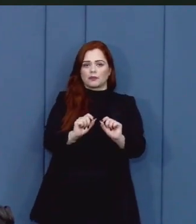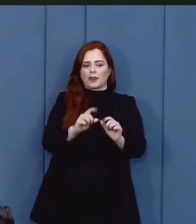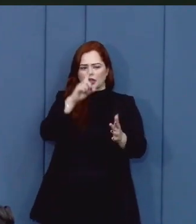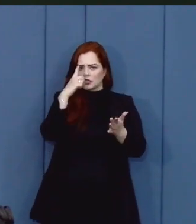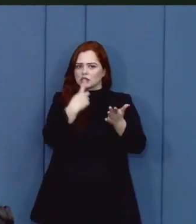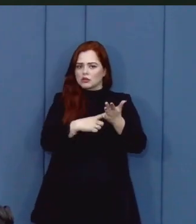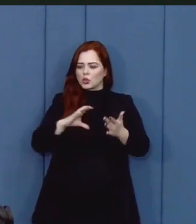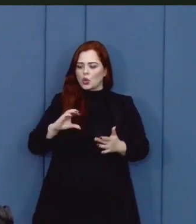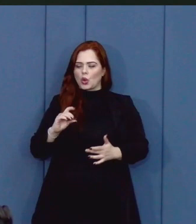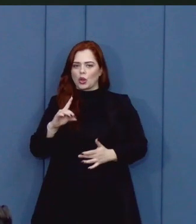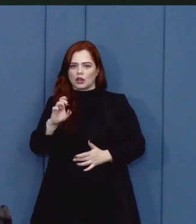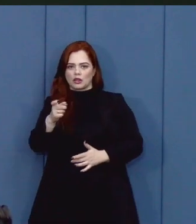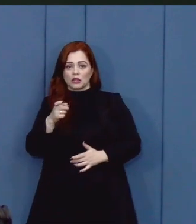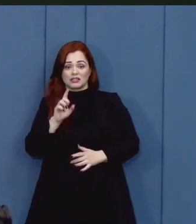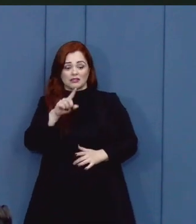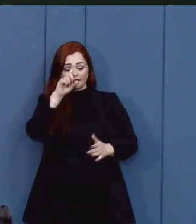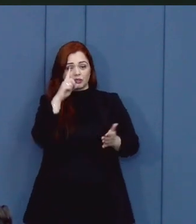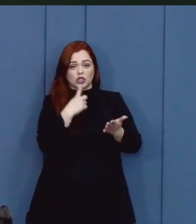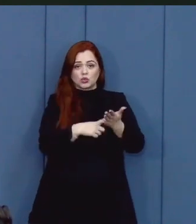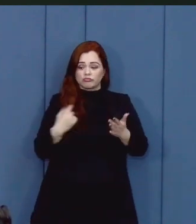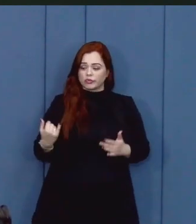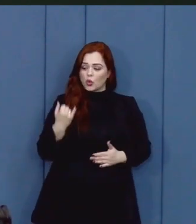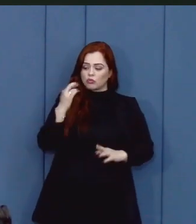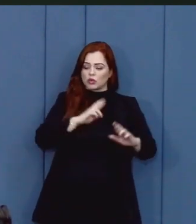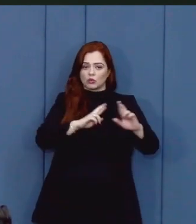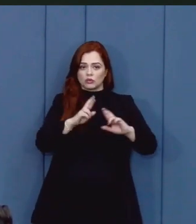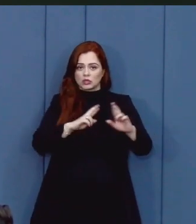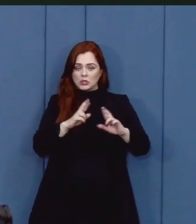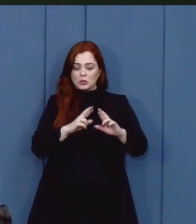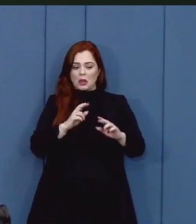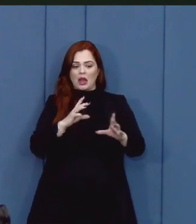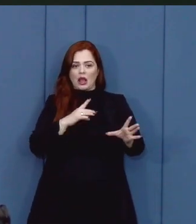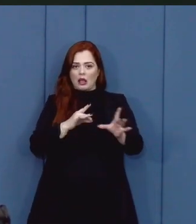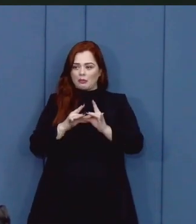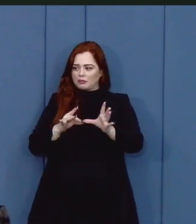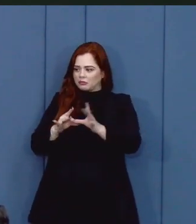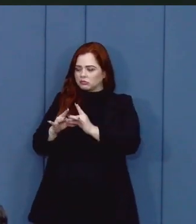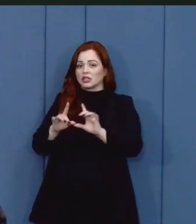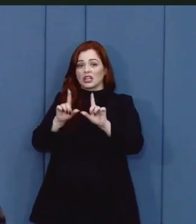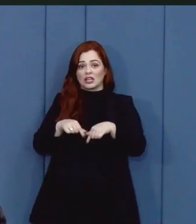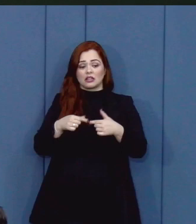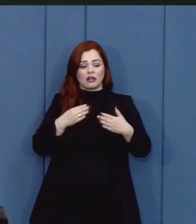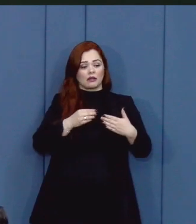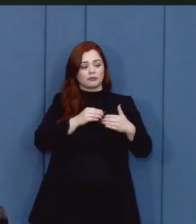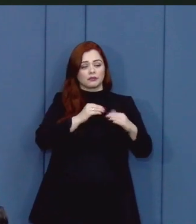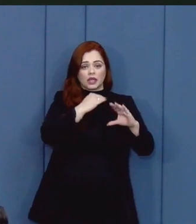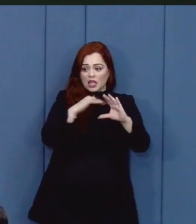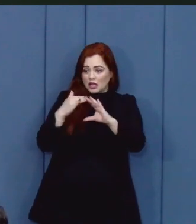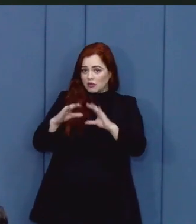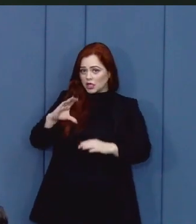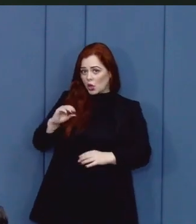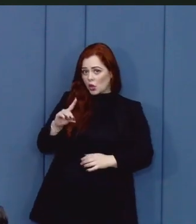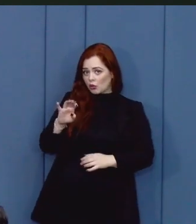as decisões do Códex são decisões, principalmente com relação a pesticidas, são decisões que foram encaminhadas ao